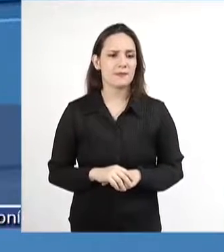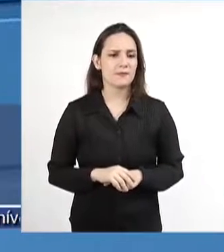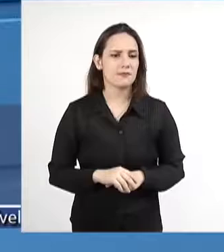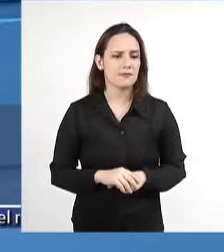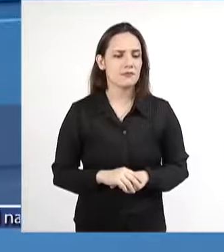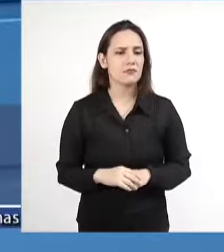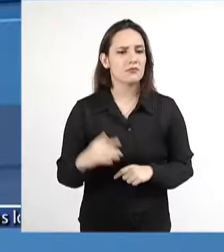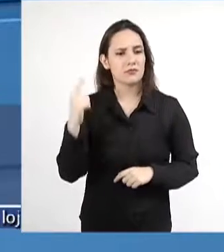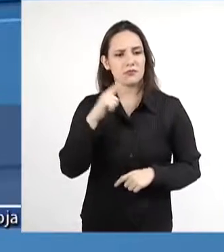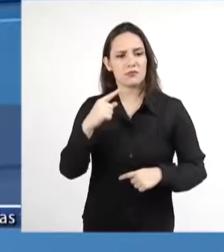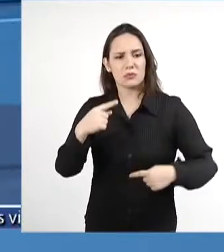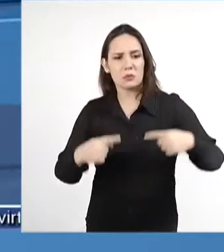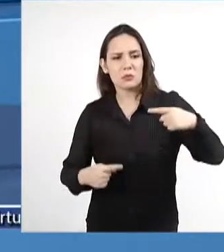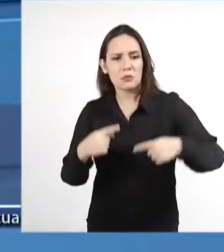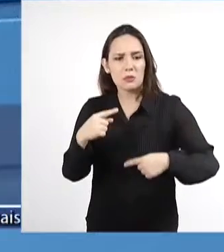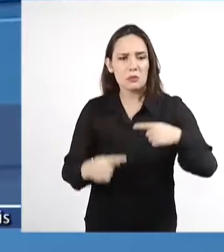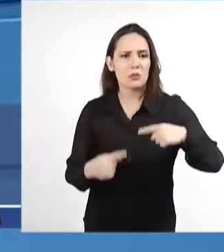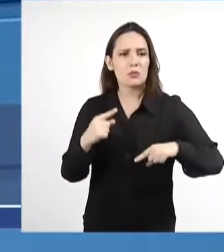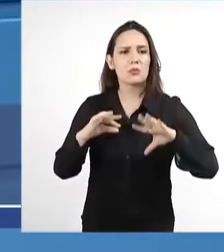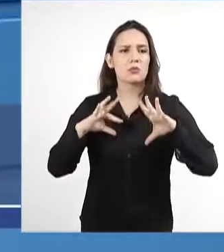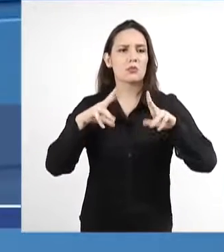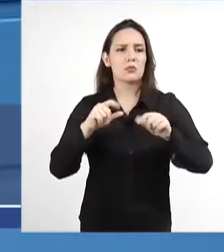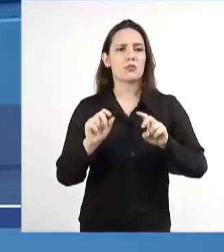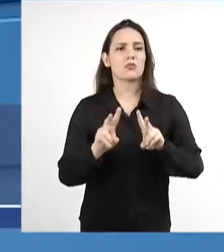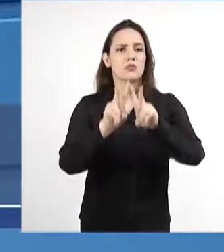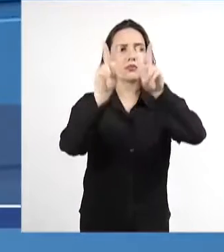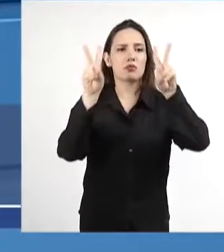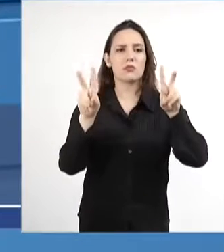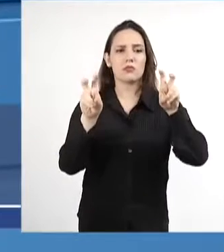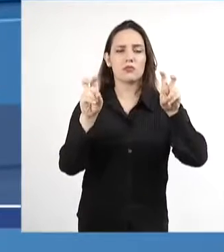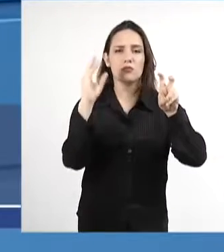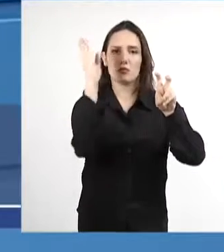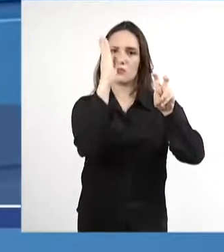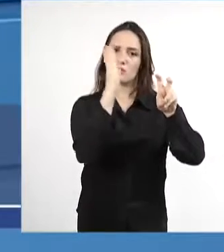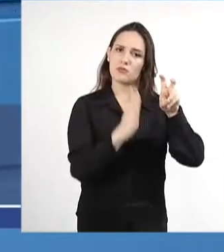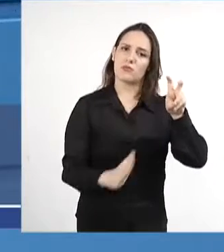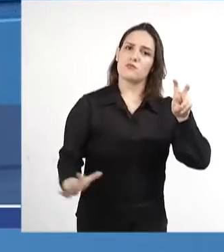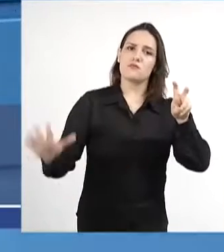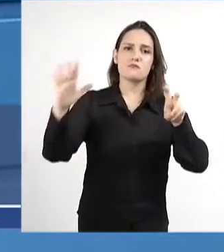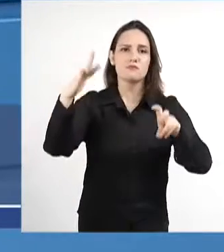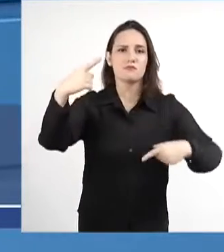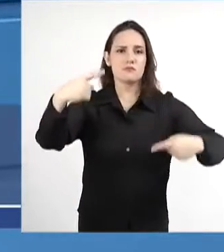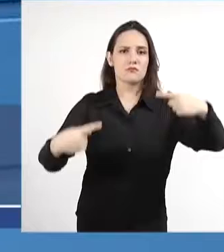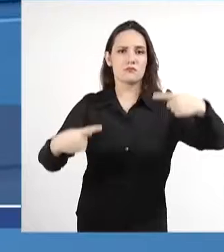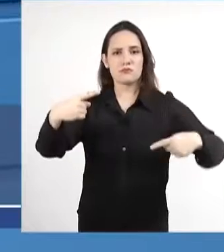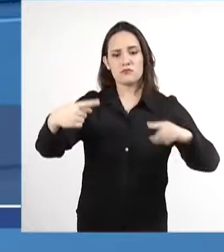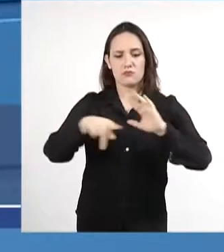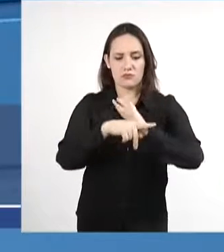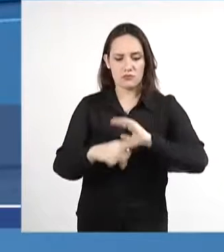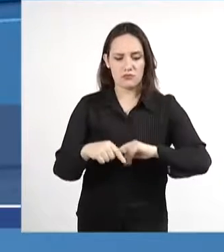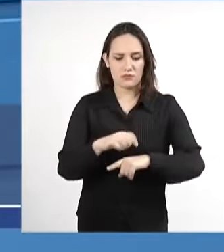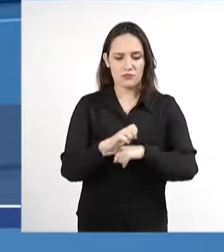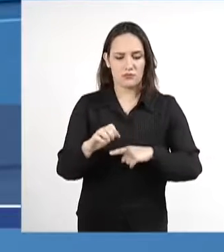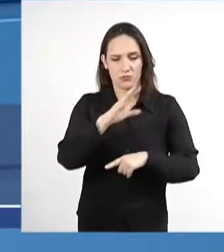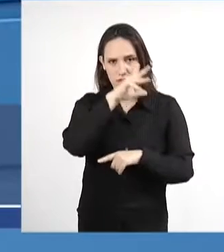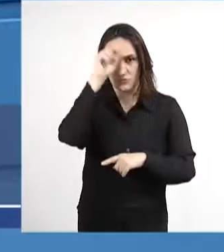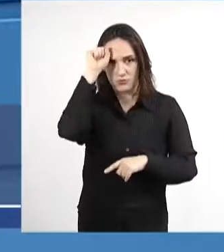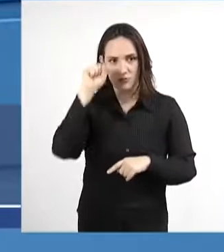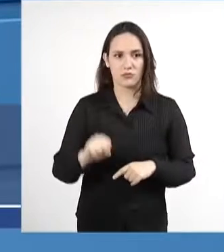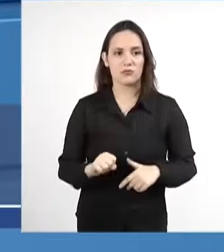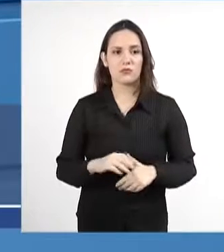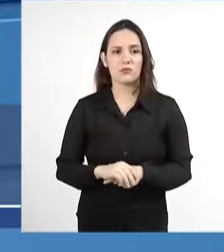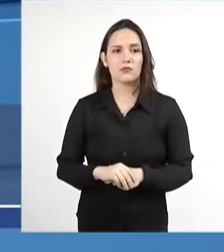essa discussão de pautas nacionais para nós que vivemos aqui no Estado e